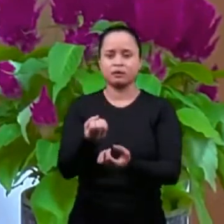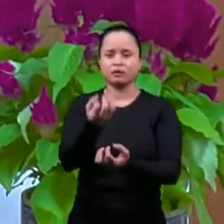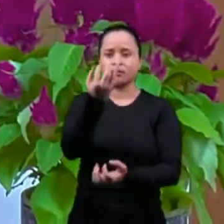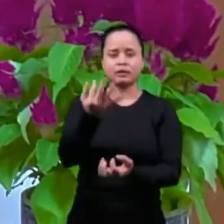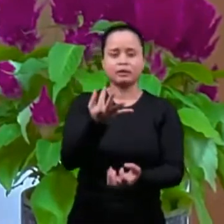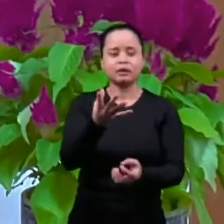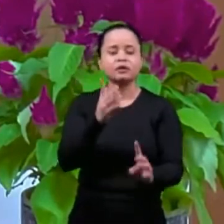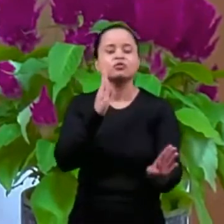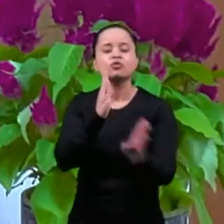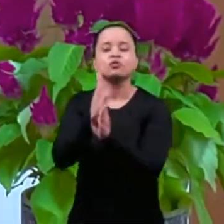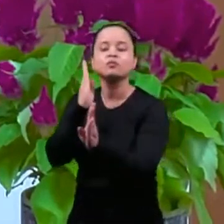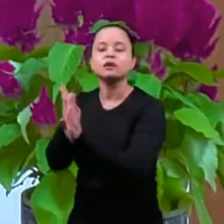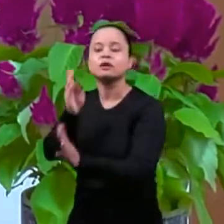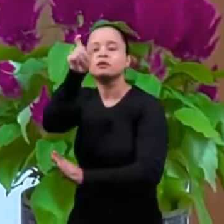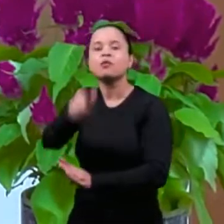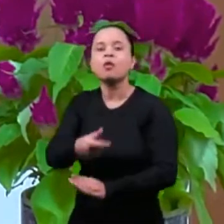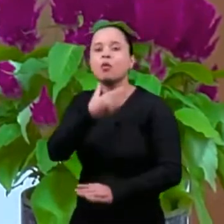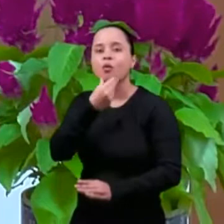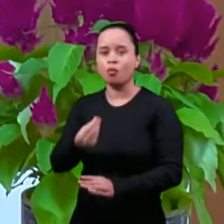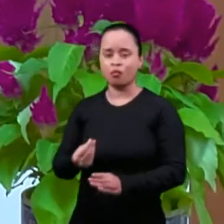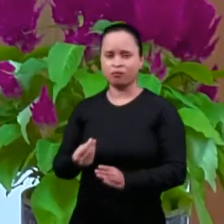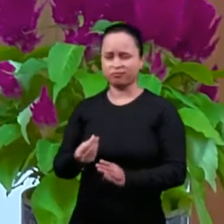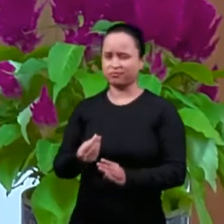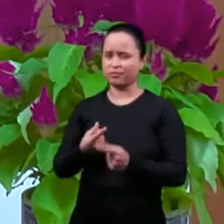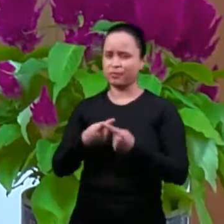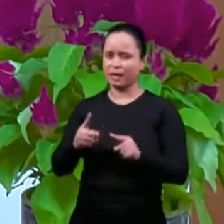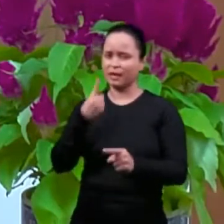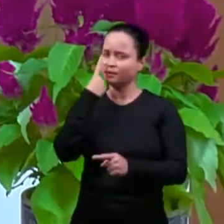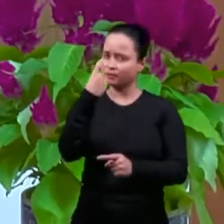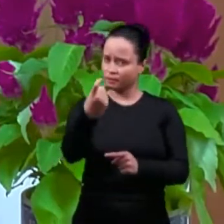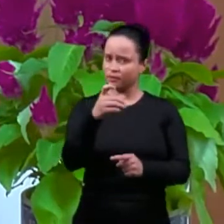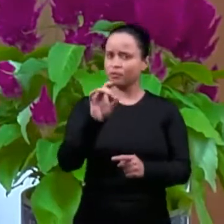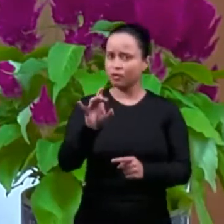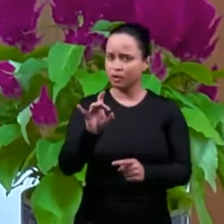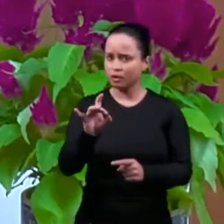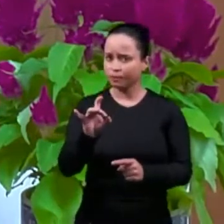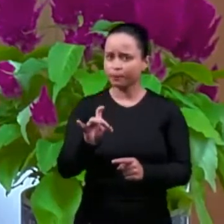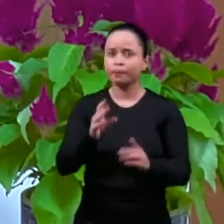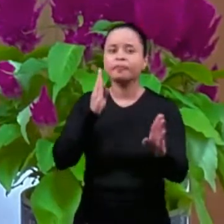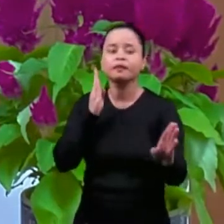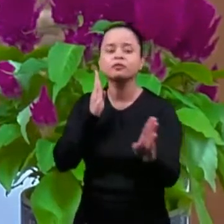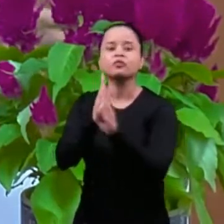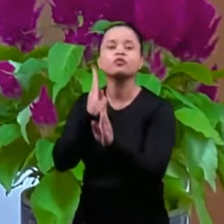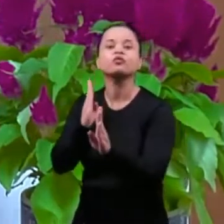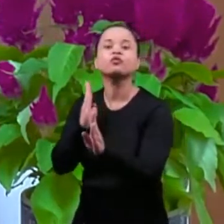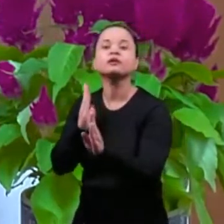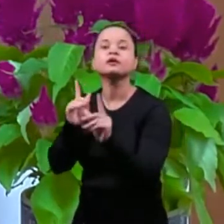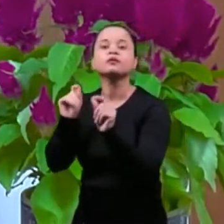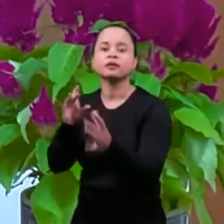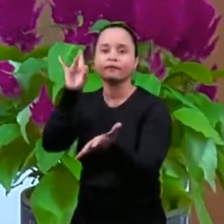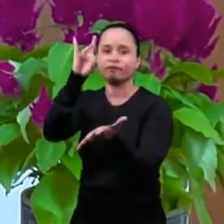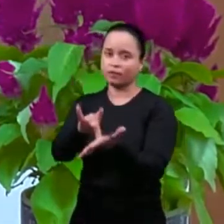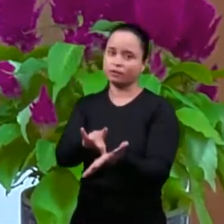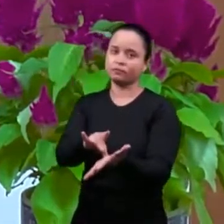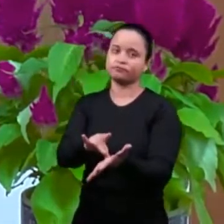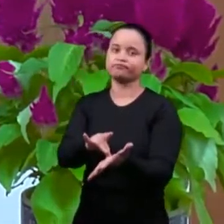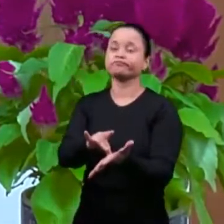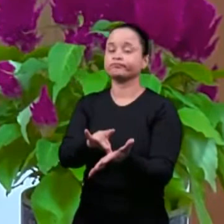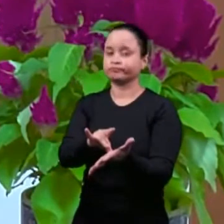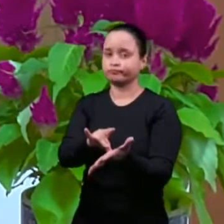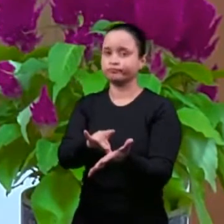verdade, o interesse dele não era só esse, era de encontrar a verdade.